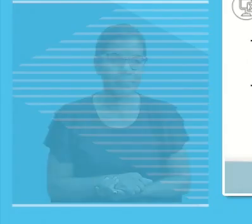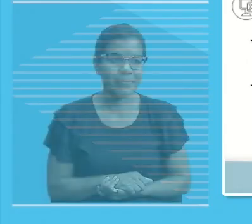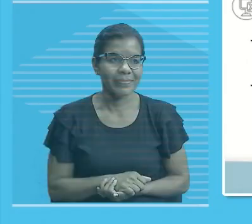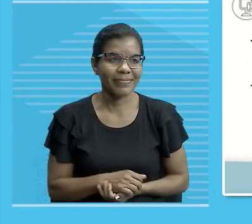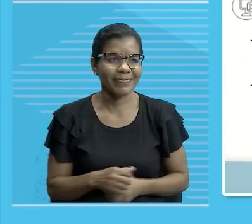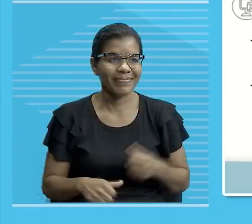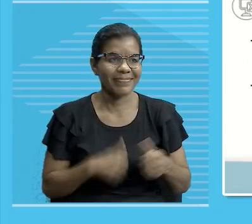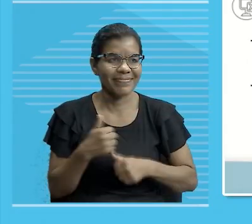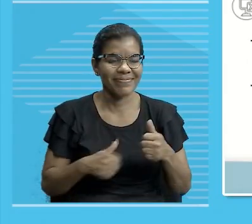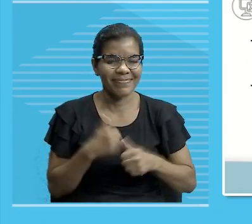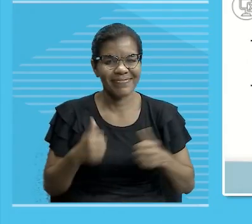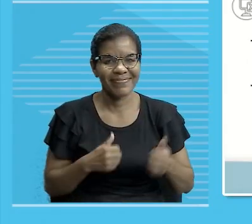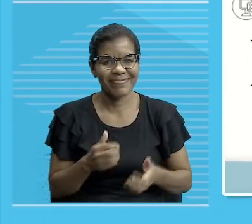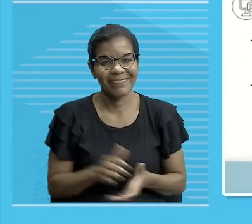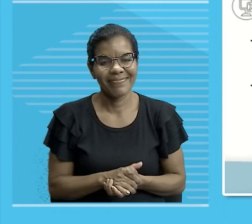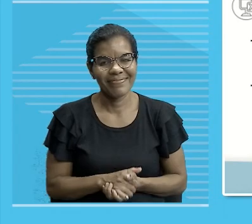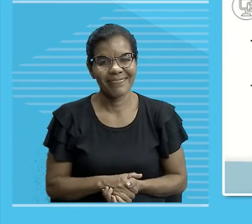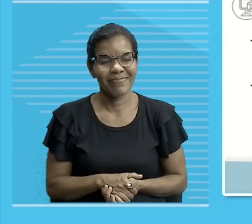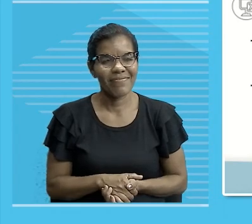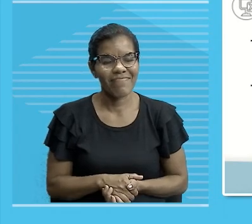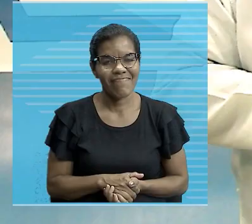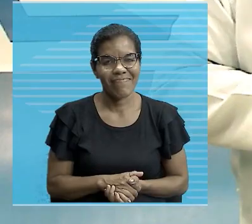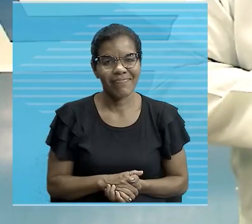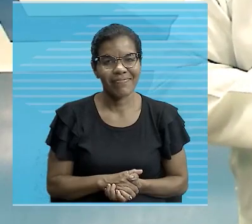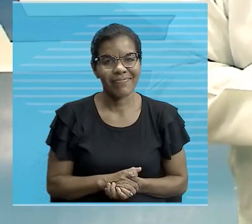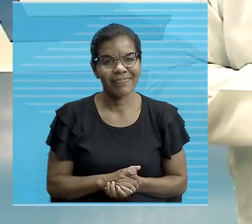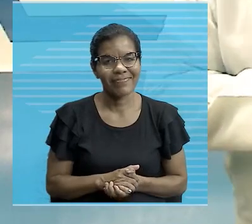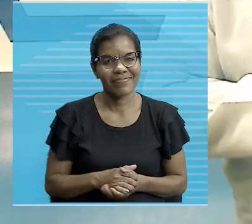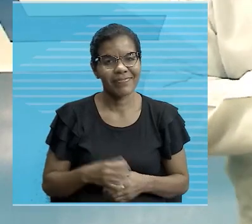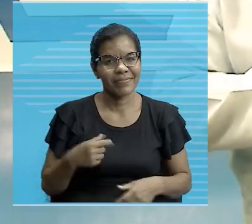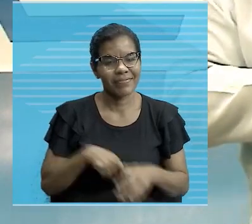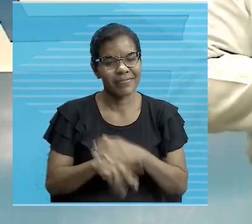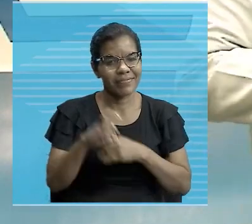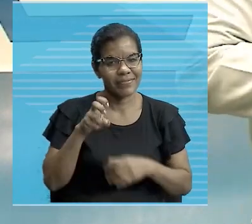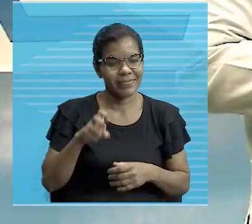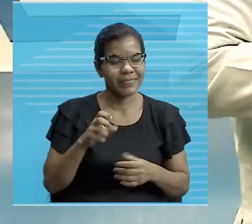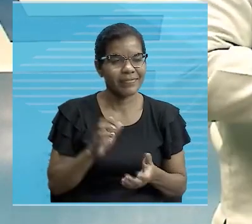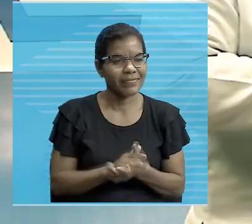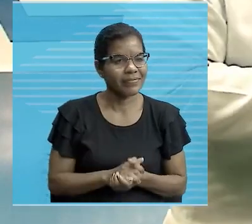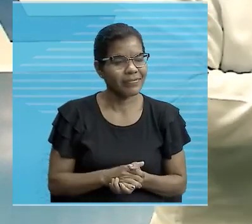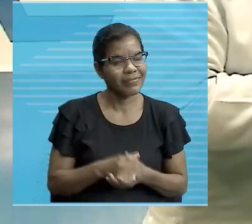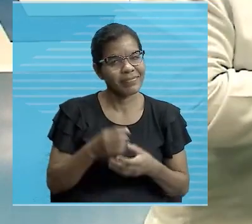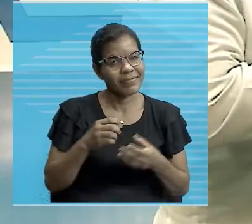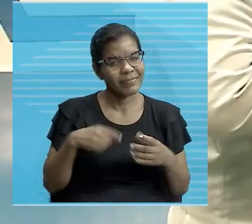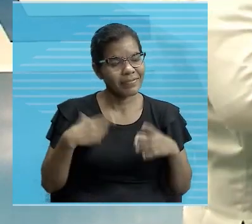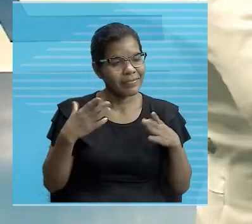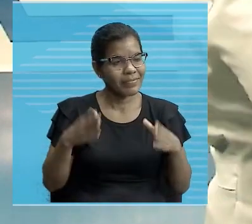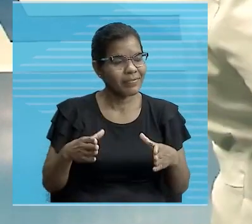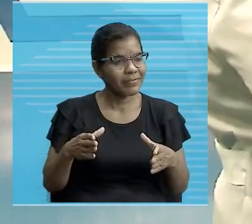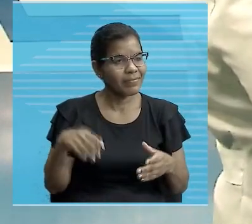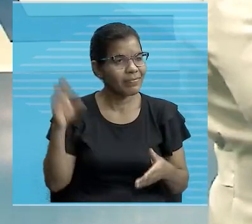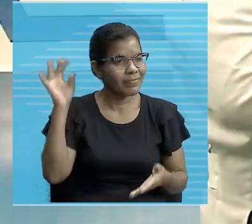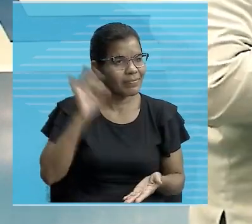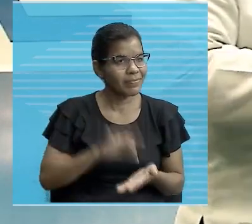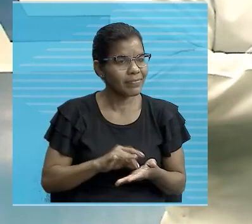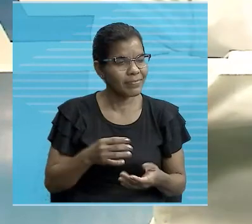Muito bem, galera. Tá aí. Questão de número 5, apenas para constar, porque na verdade é